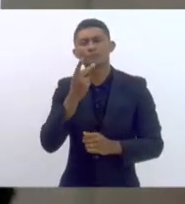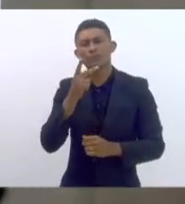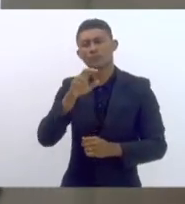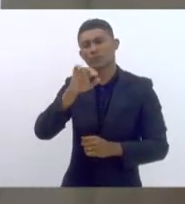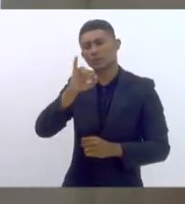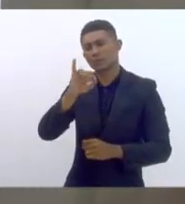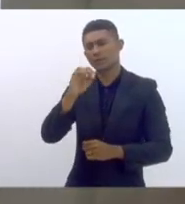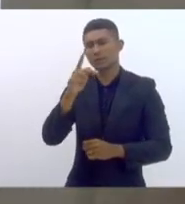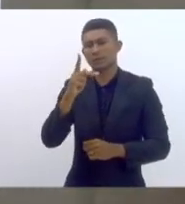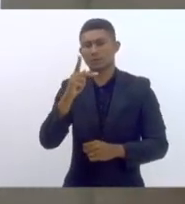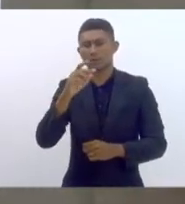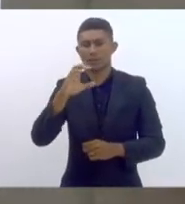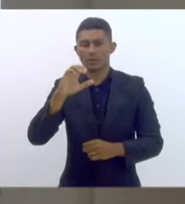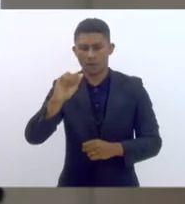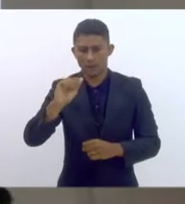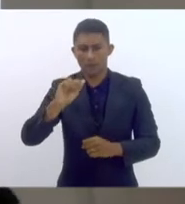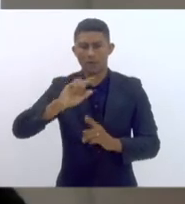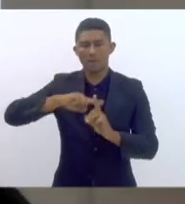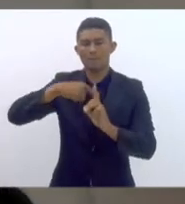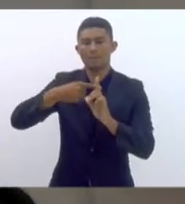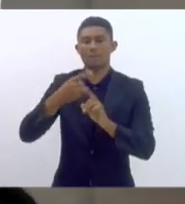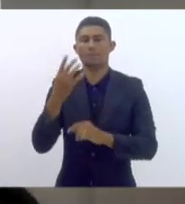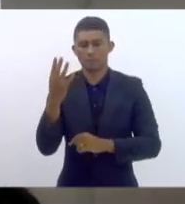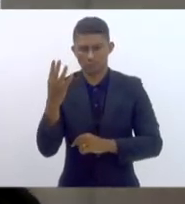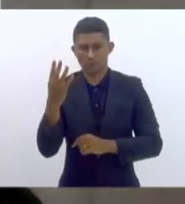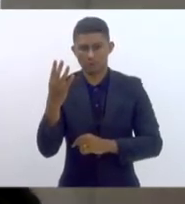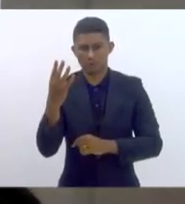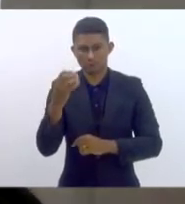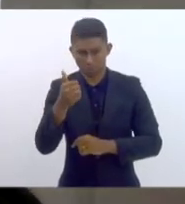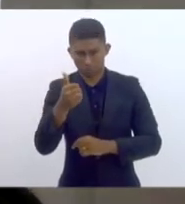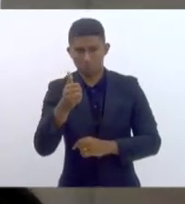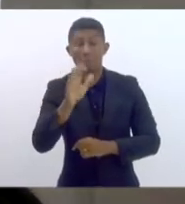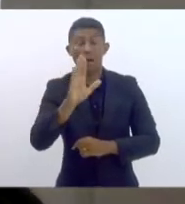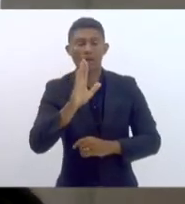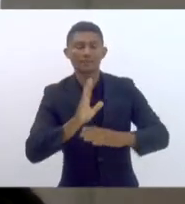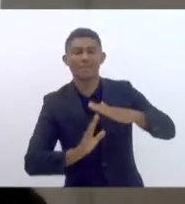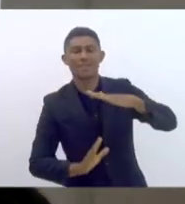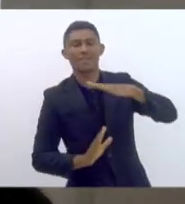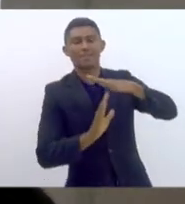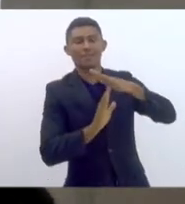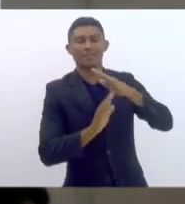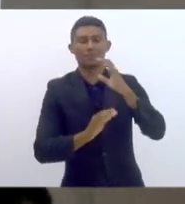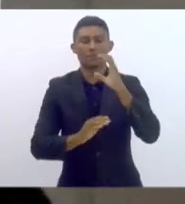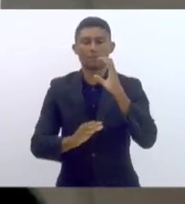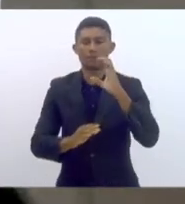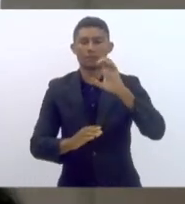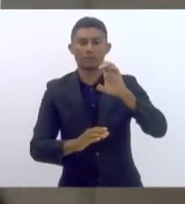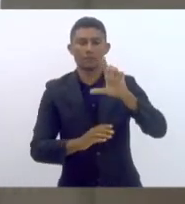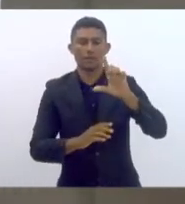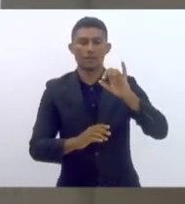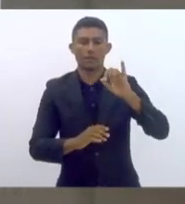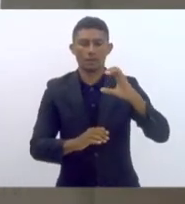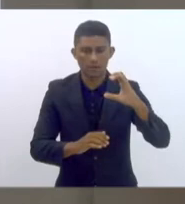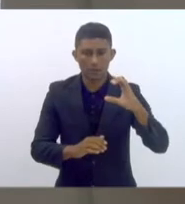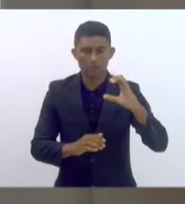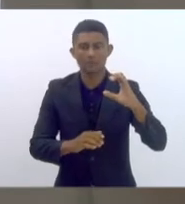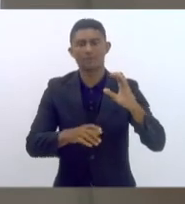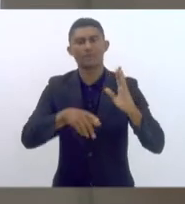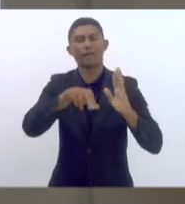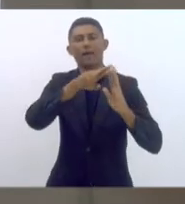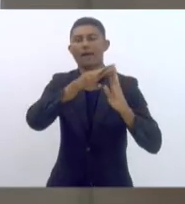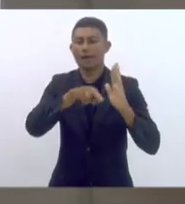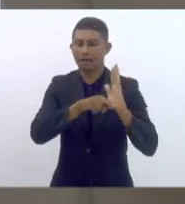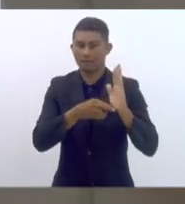gente sempre vai estar falando de IPCA mais 4 limitado à Selic, que é a regra da CAN, que é de coeficiente